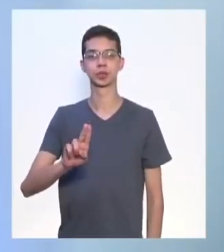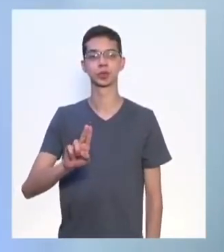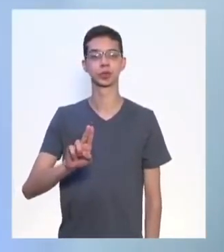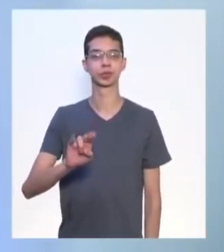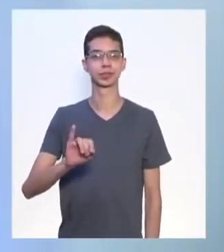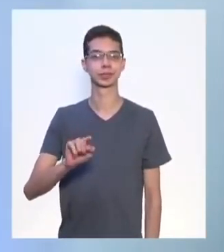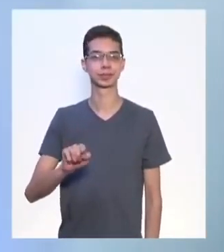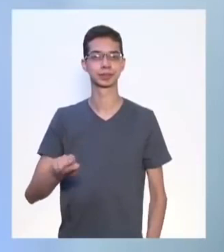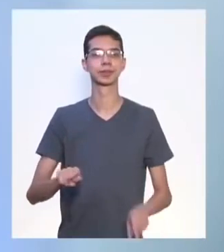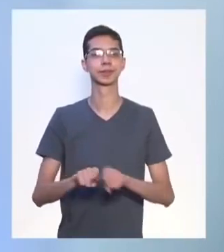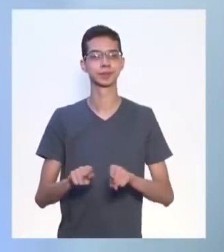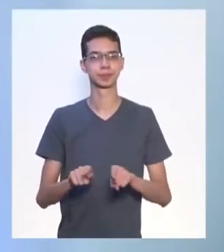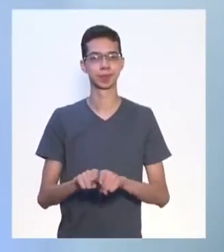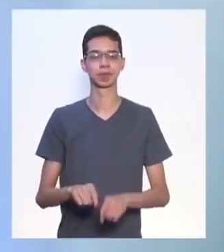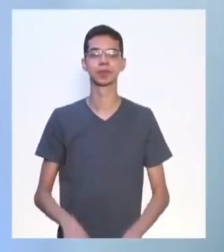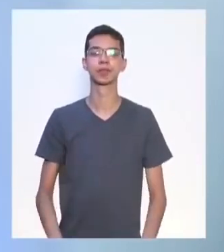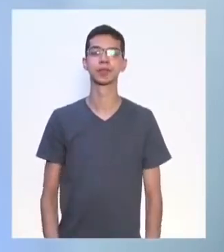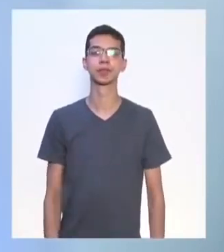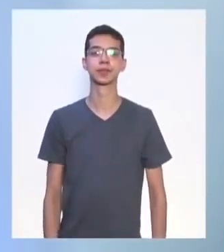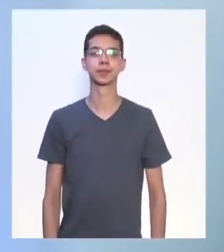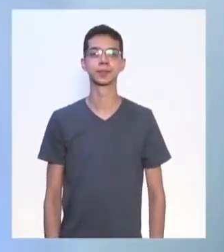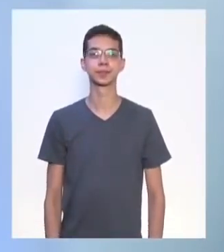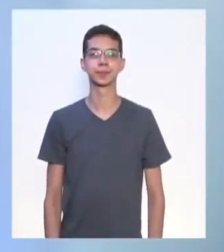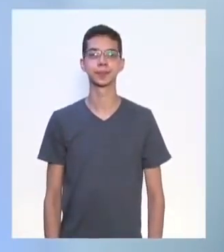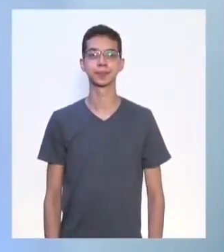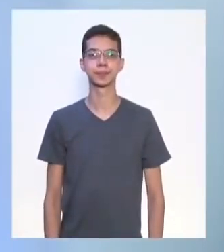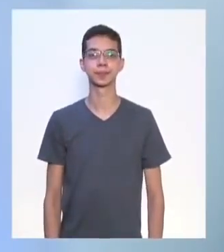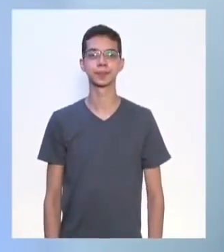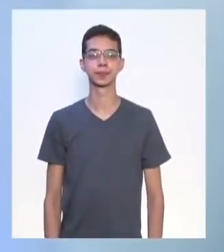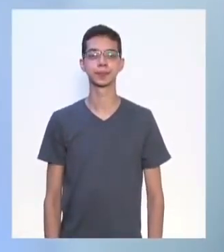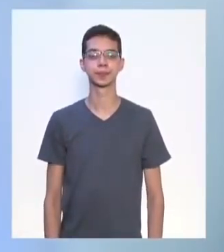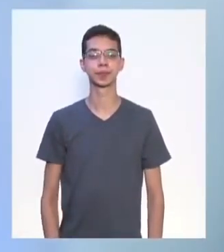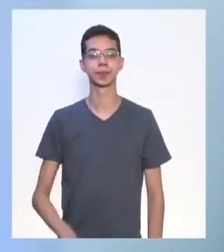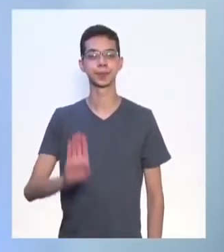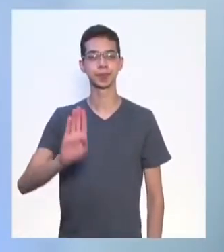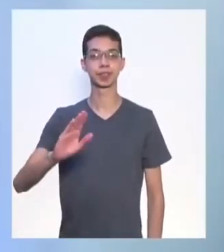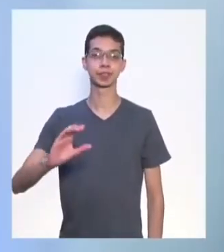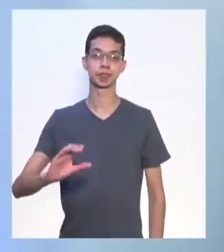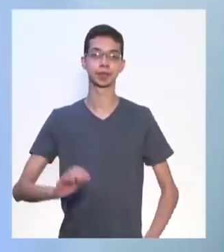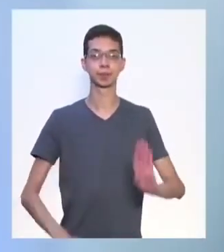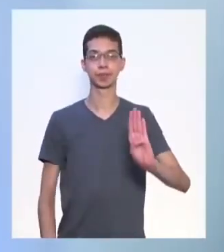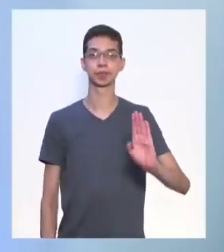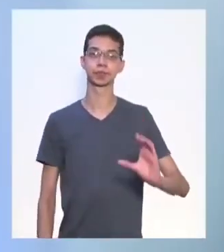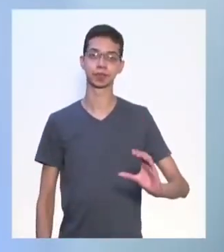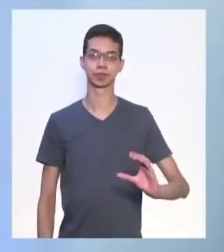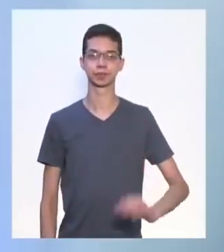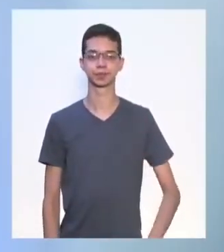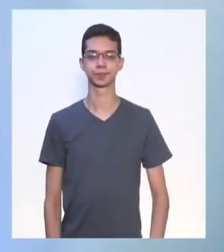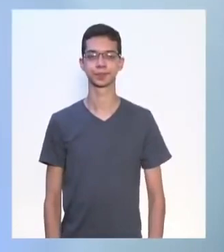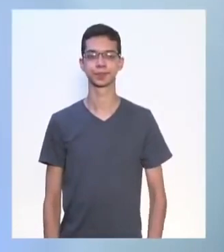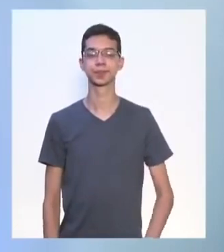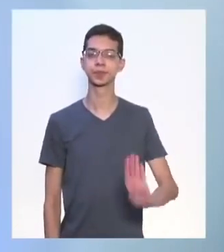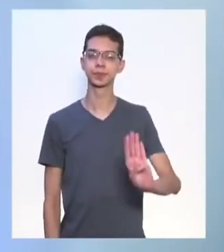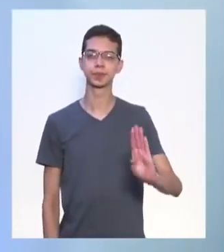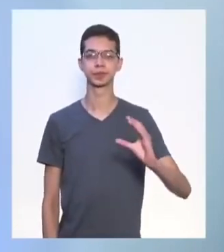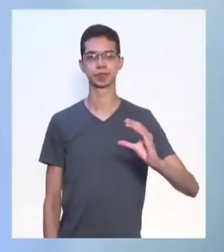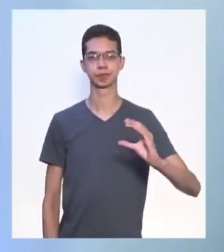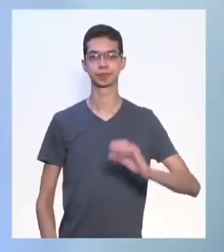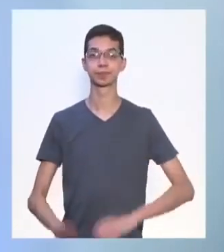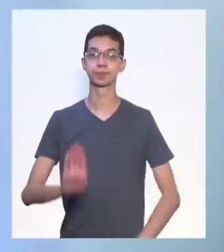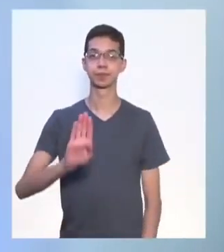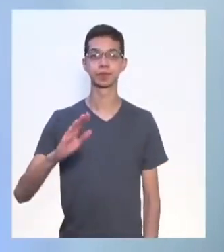Gustavo, B e C. Muito legal. Isso mesmo, B e Muito C. legal. Todos colocaram B e C. Muito bom. B e C, né?